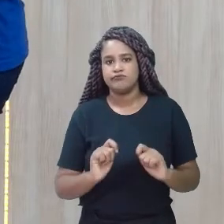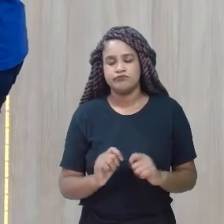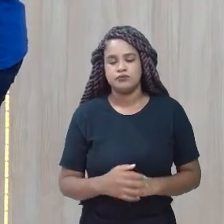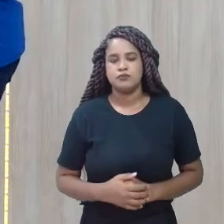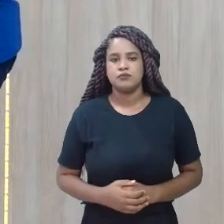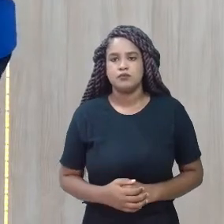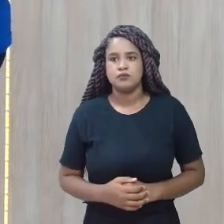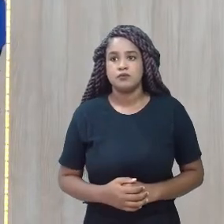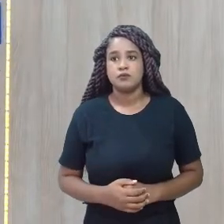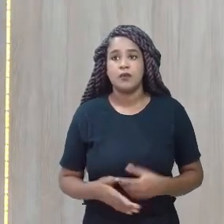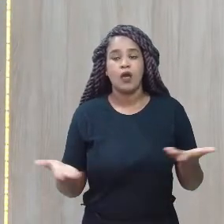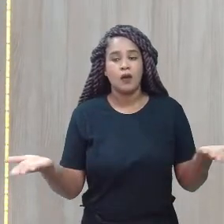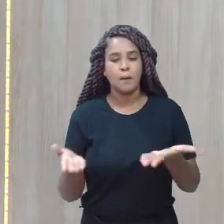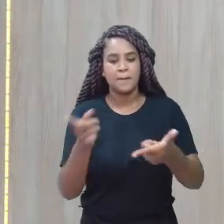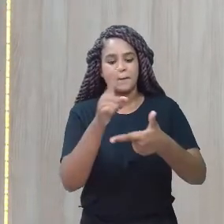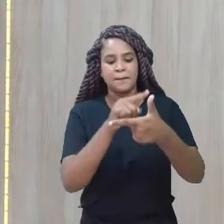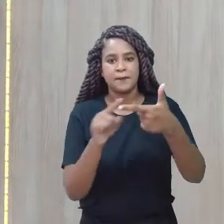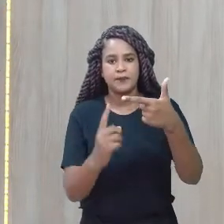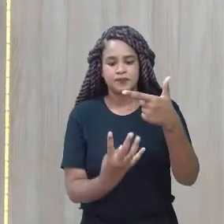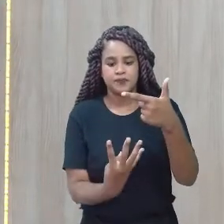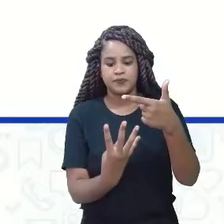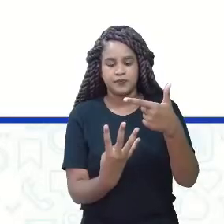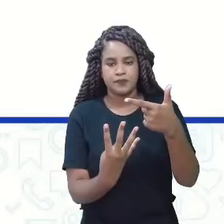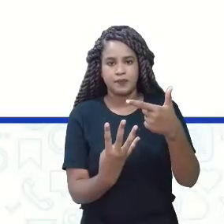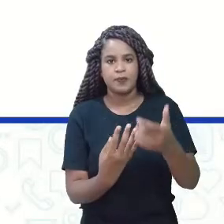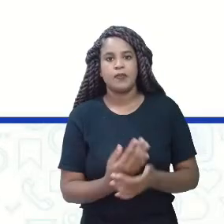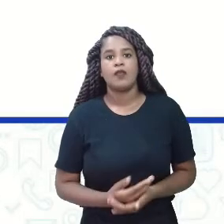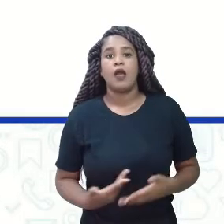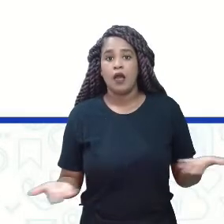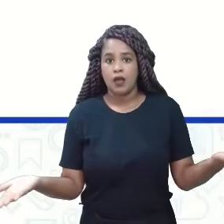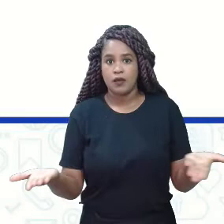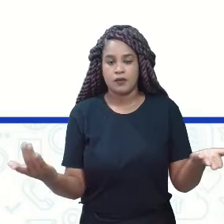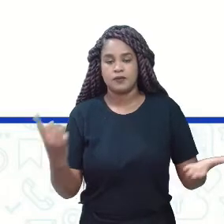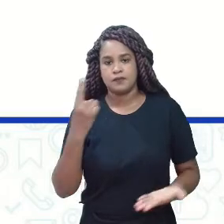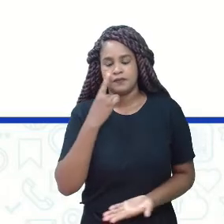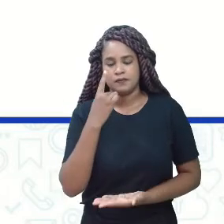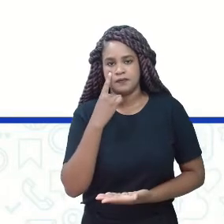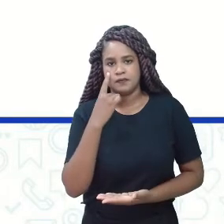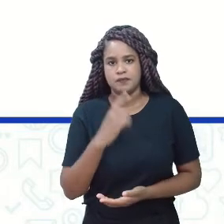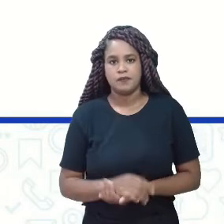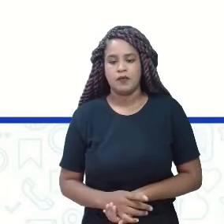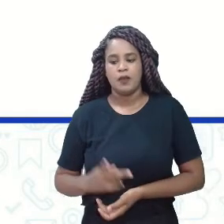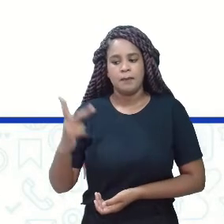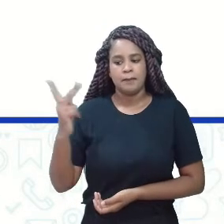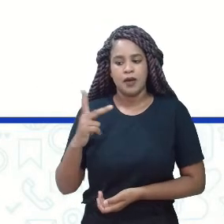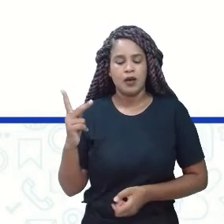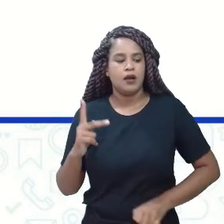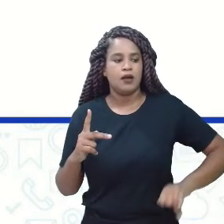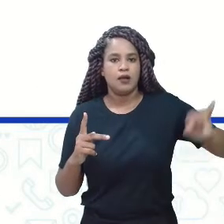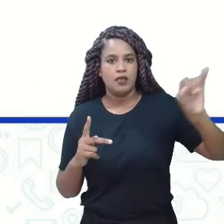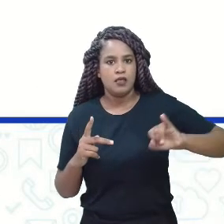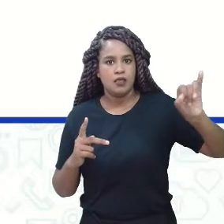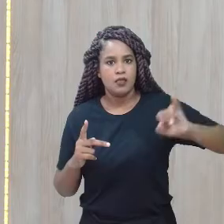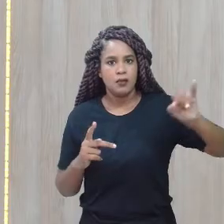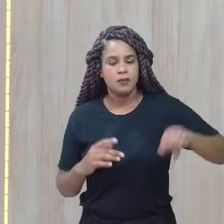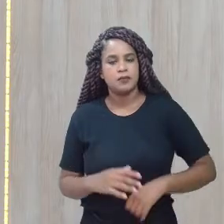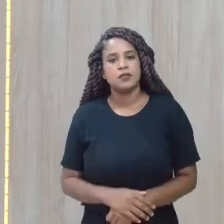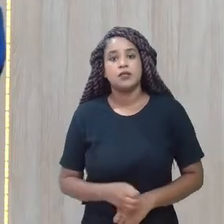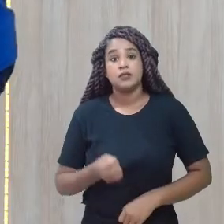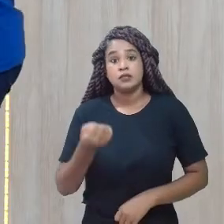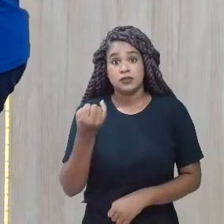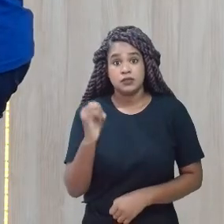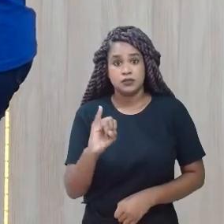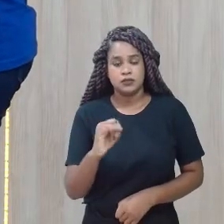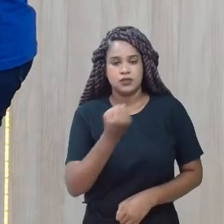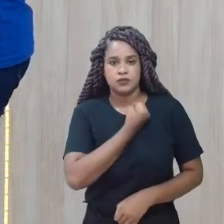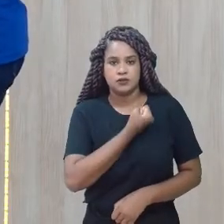Dividindo por 4. Então, a gente vai ter a próxima situação agora, par ou ímpar, de repente conte aí, né? Se o número